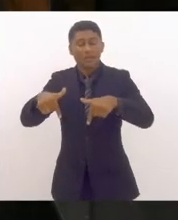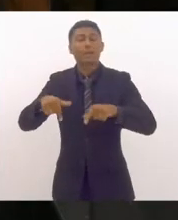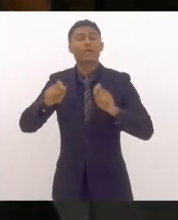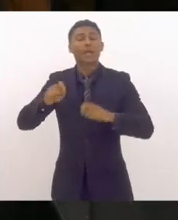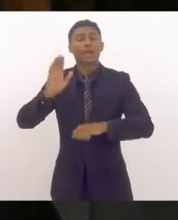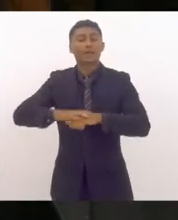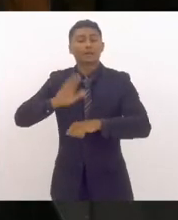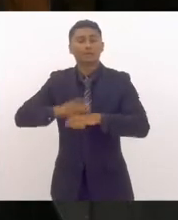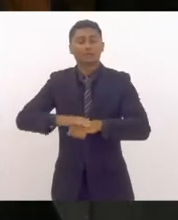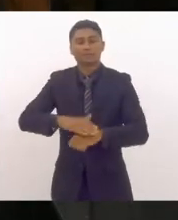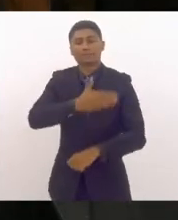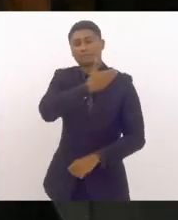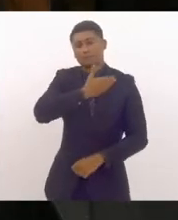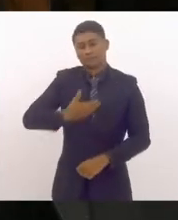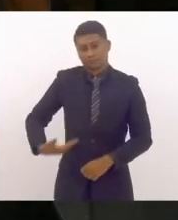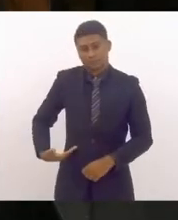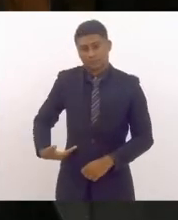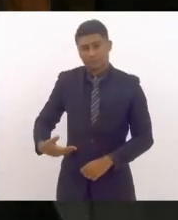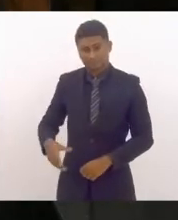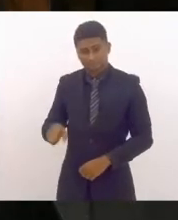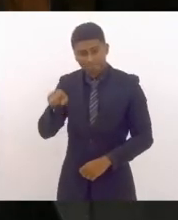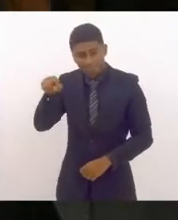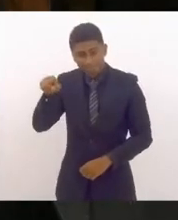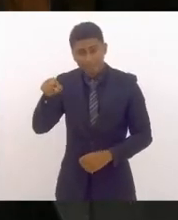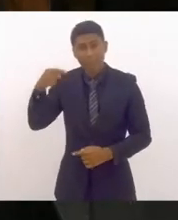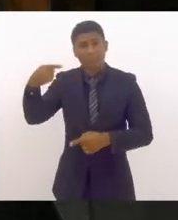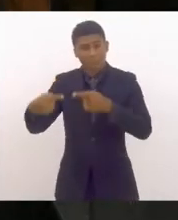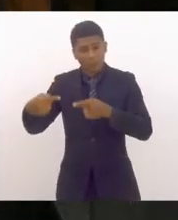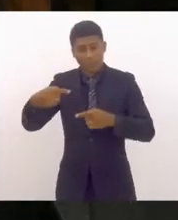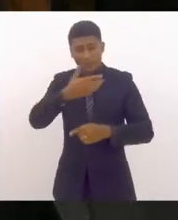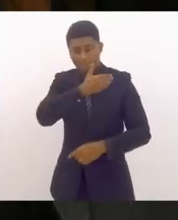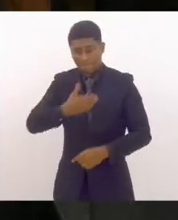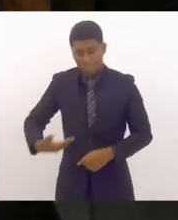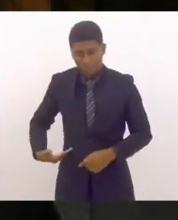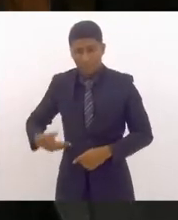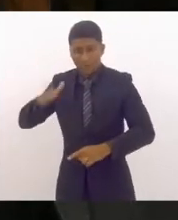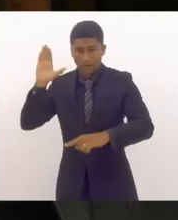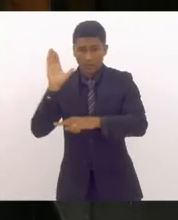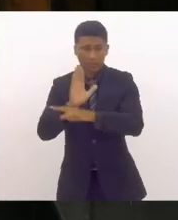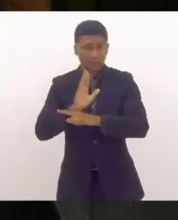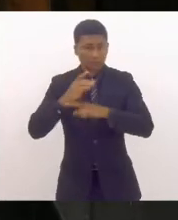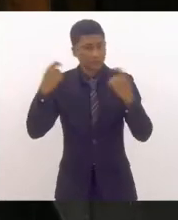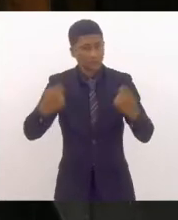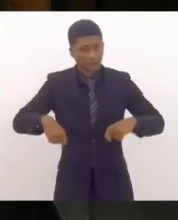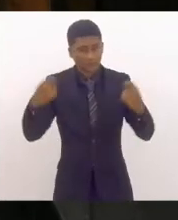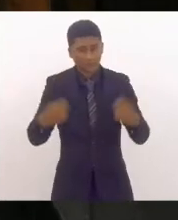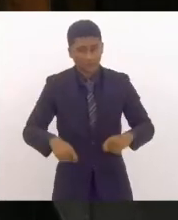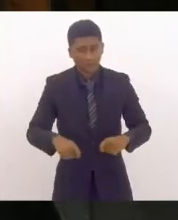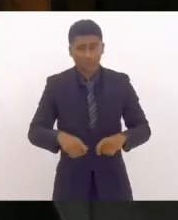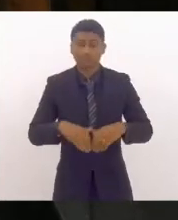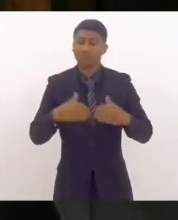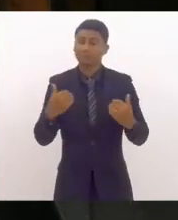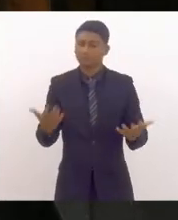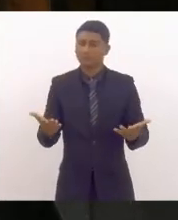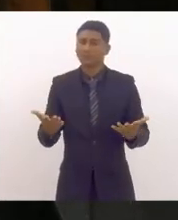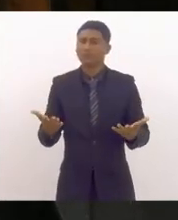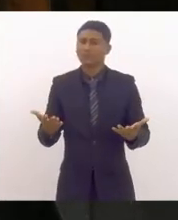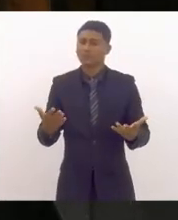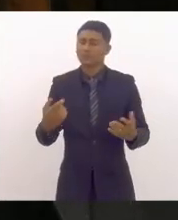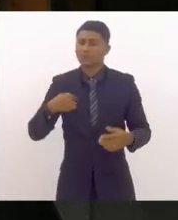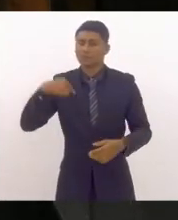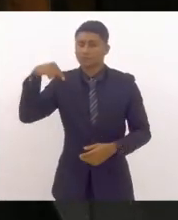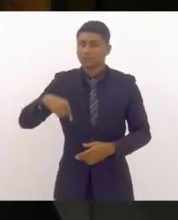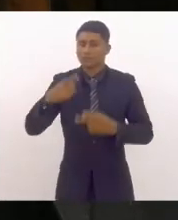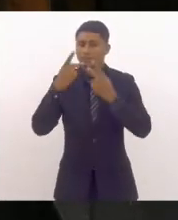pelo poder público por políticas públicas Por isso quero destacar contradição